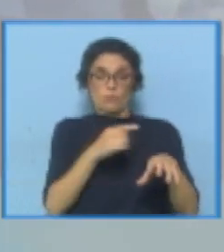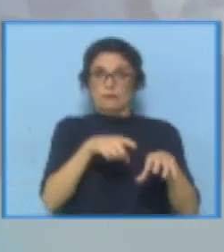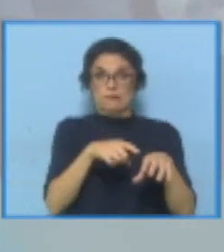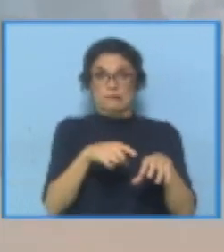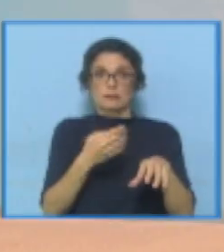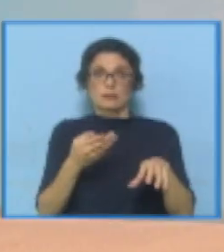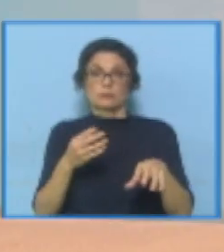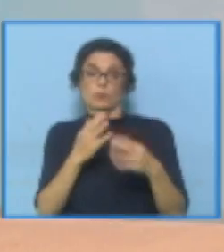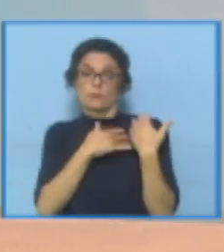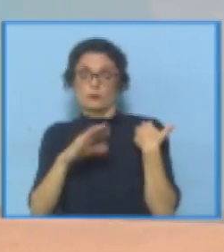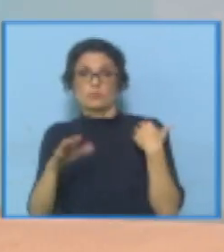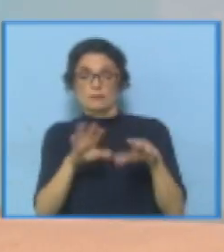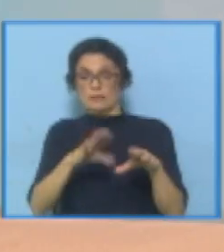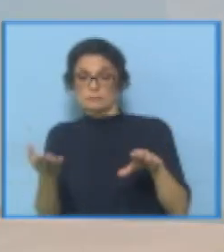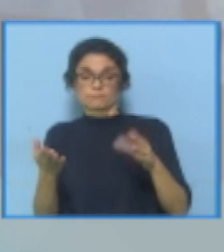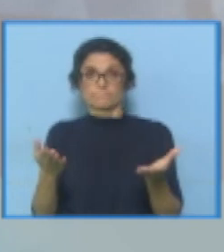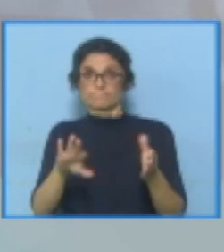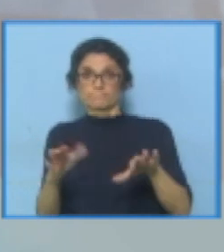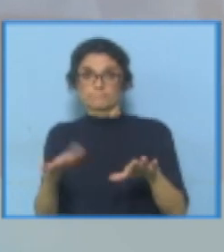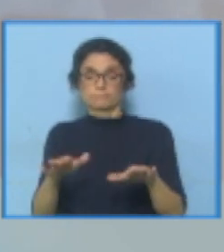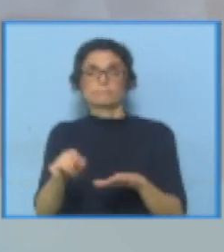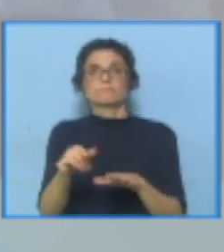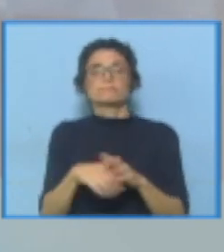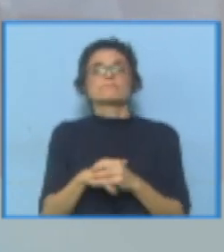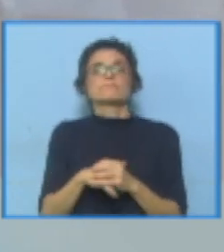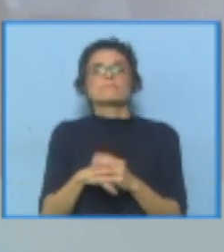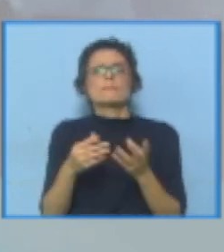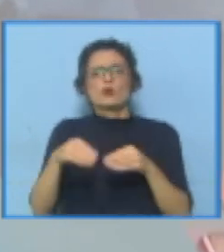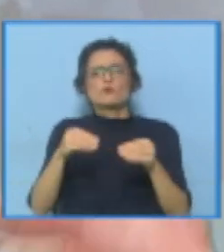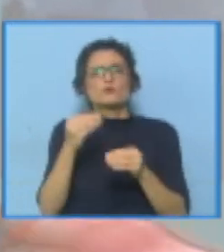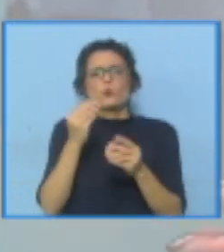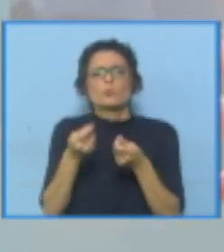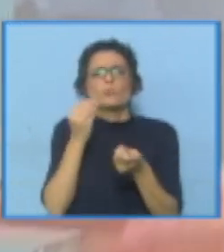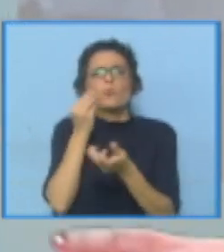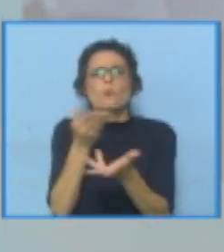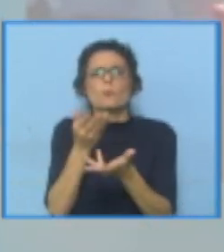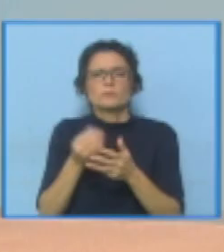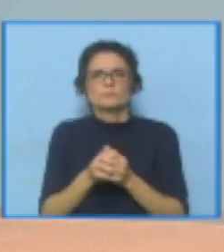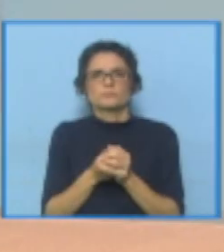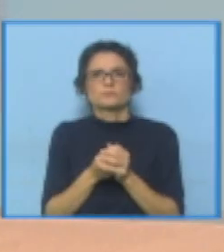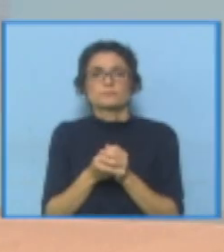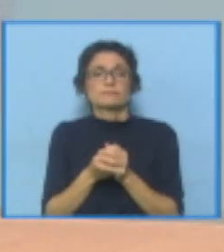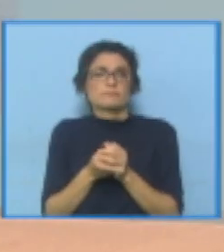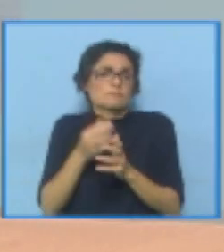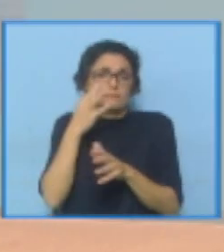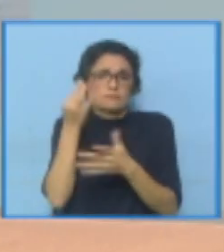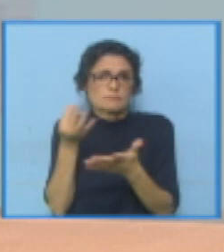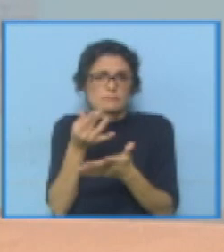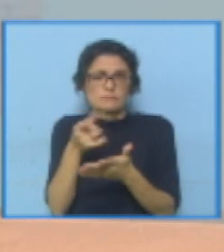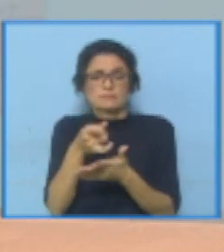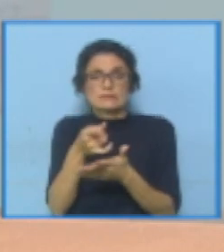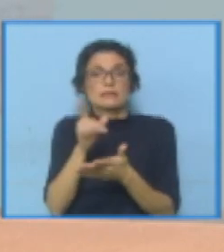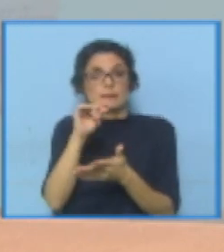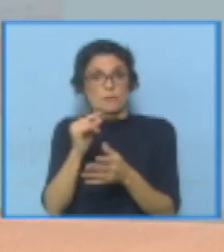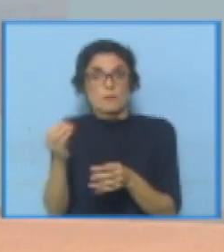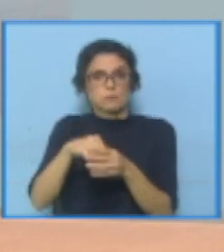os deveres da criança. E depois, como é que é a metodologia do jogo? A metodologia do jogo é muito simples e contamos também com a